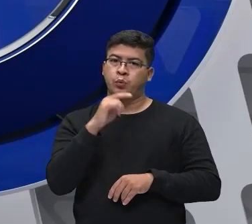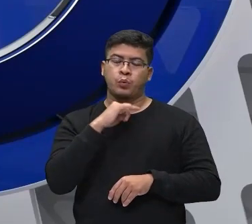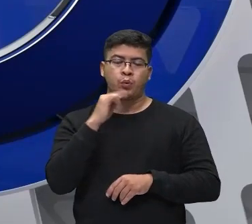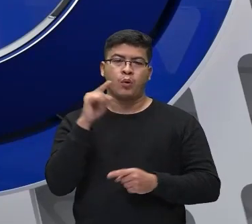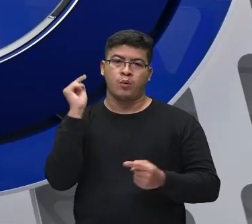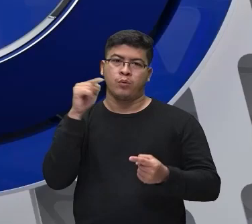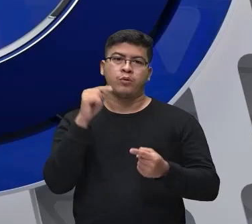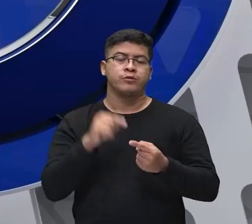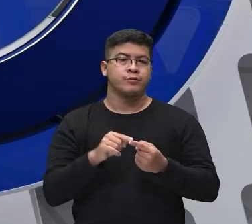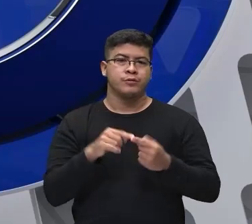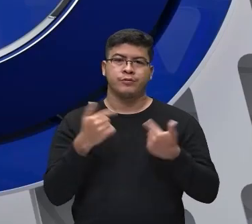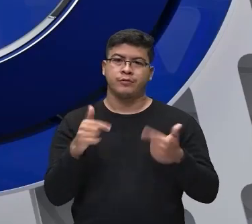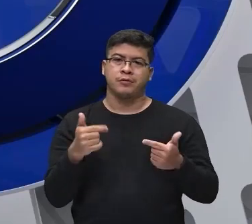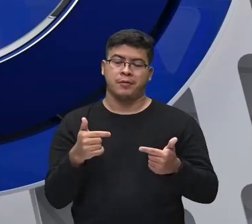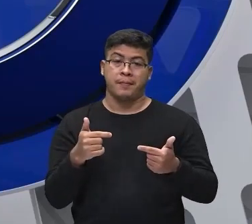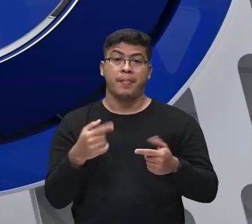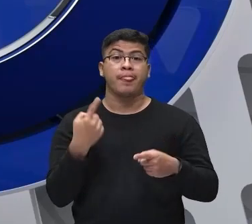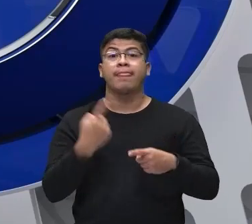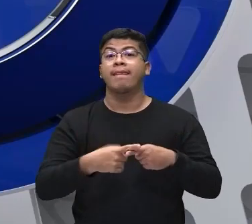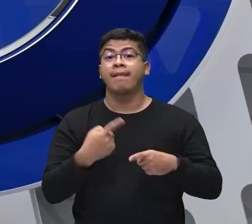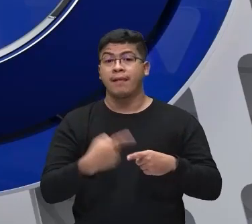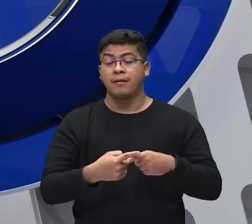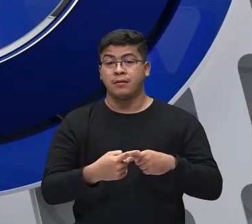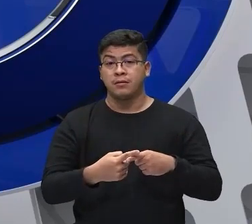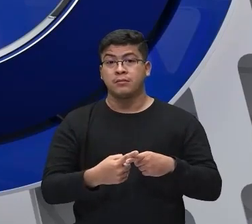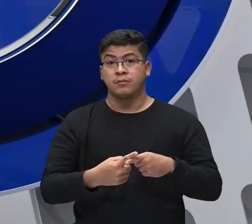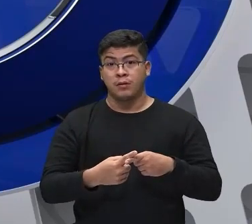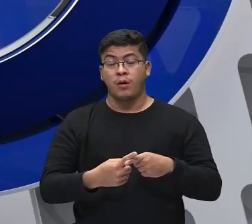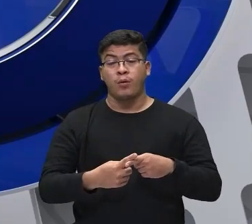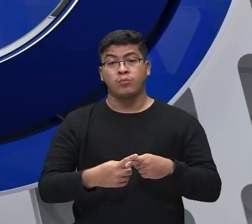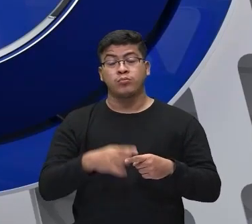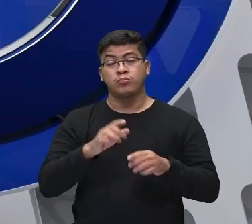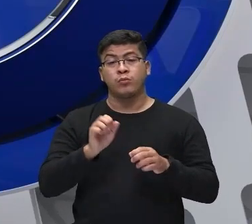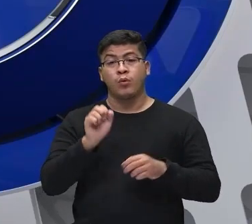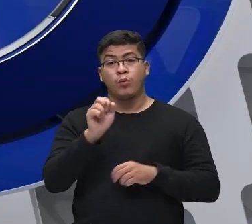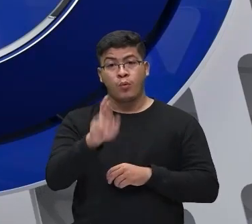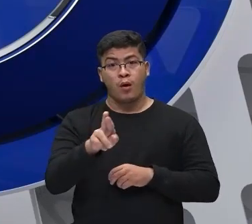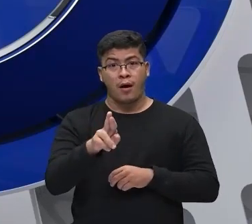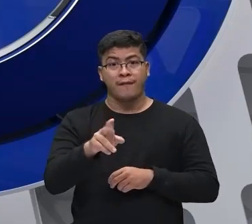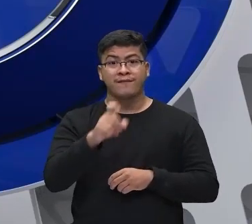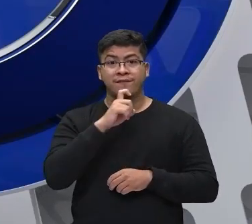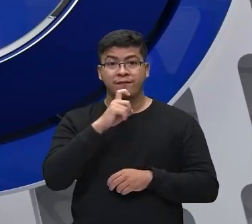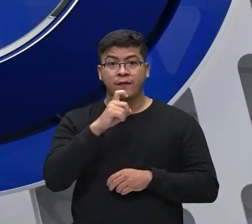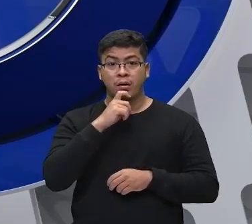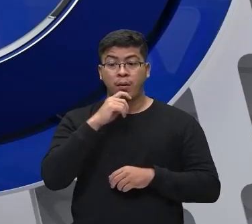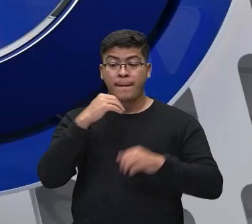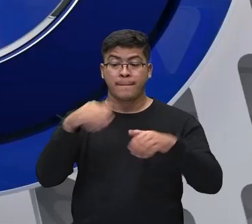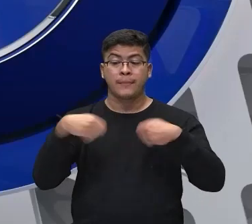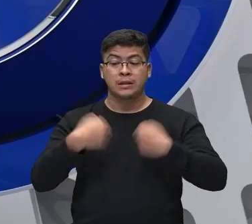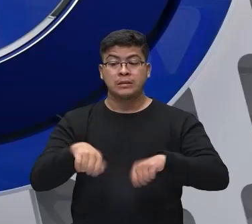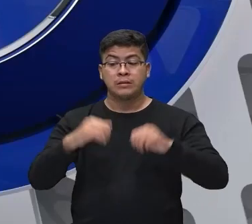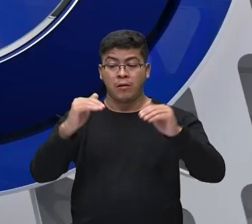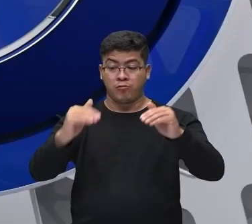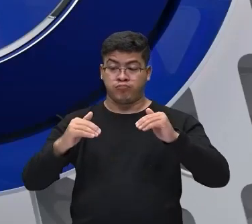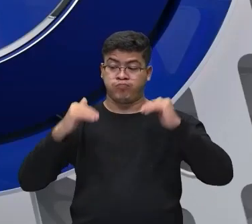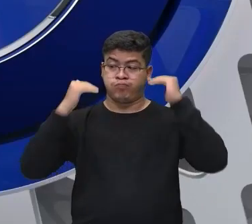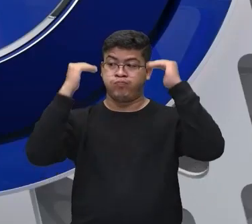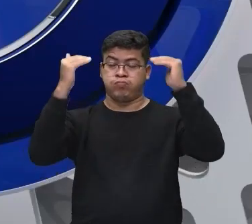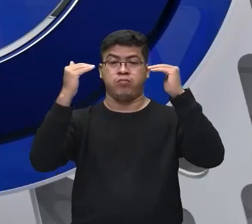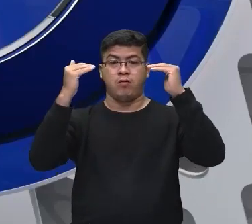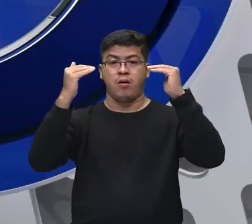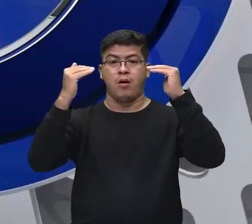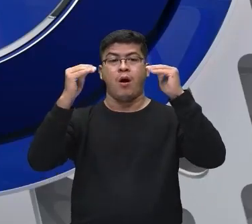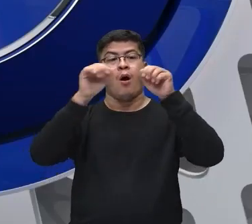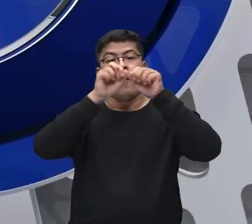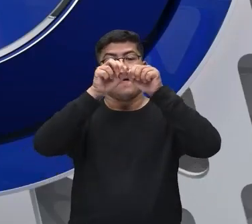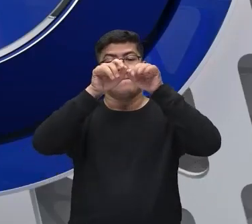do aparelho. Por quê? Porque o ar gelado, ele precisa ficar na parte superior. Esse é o